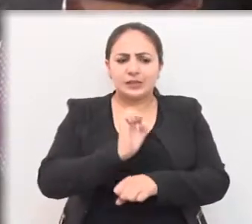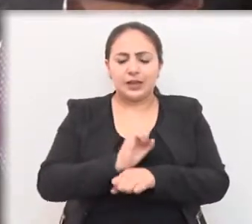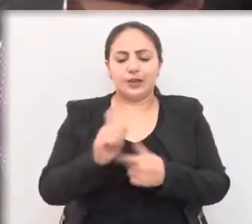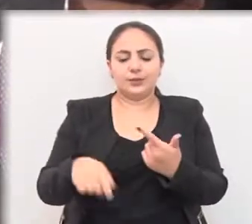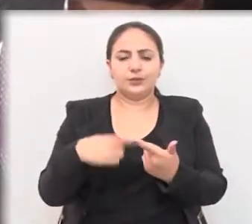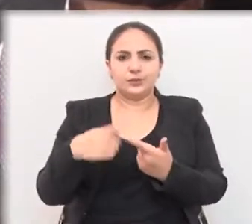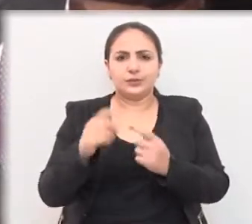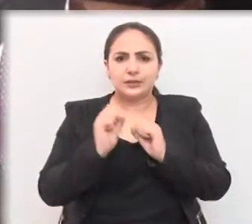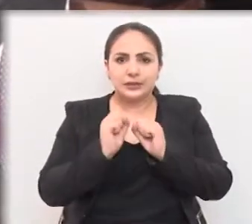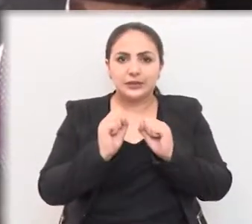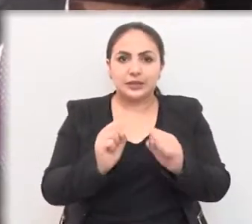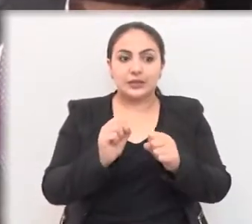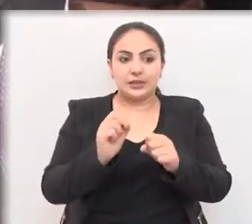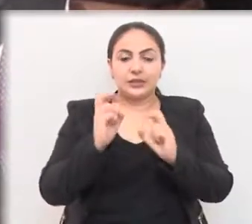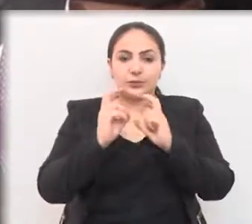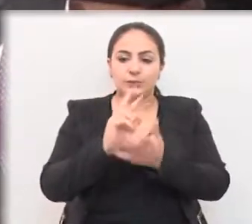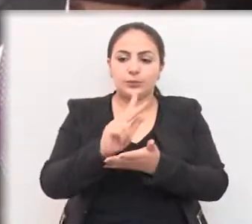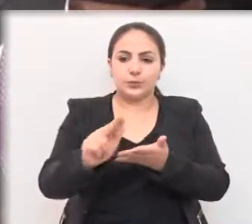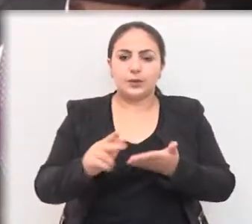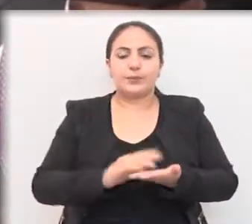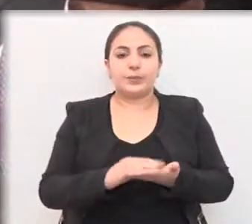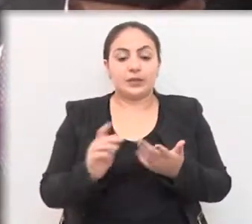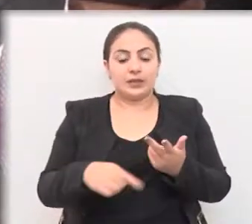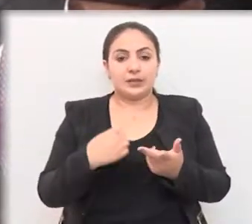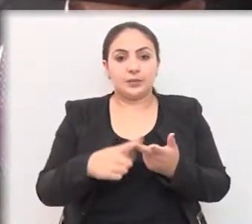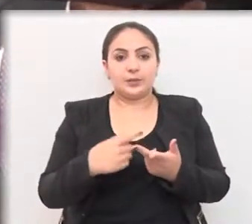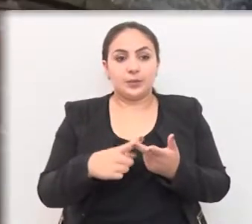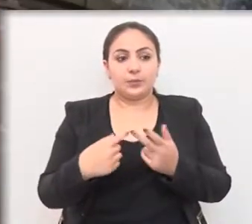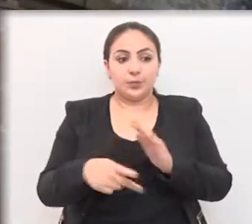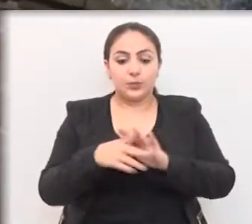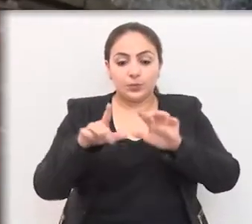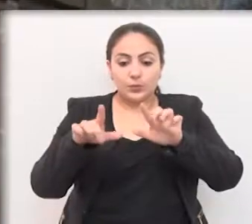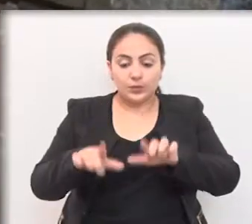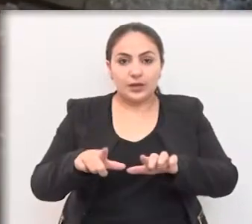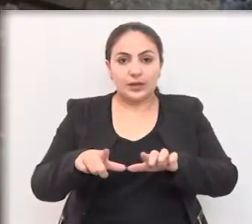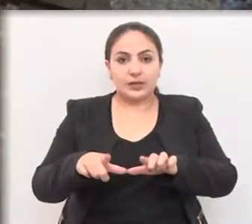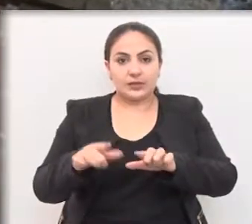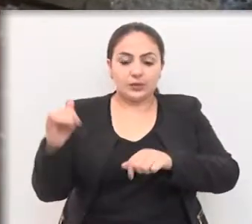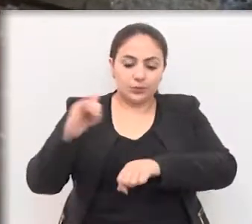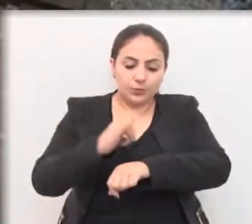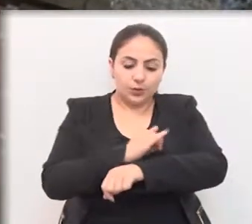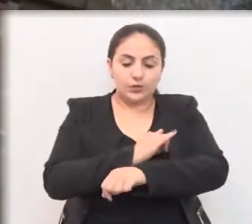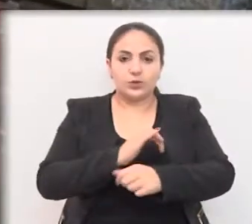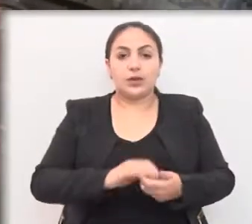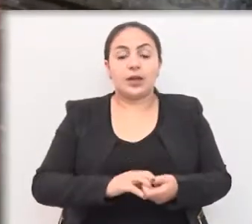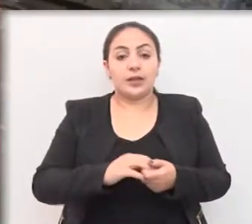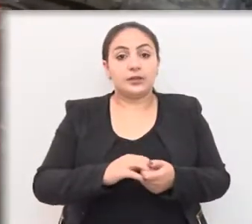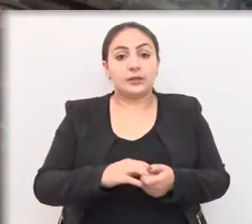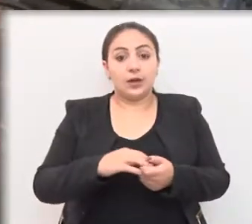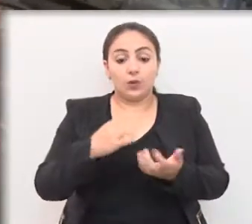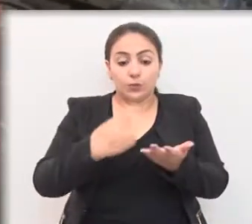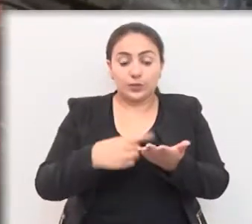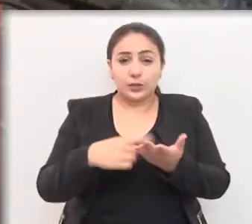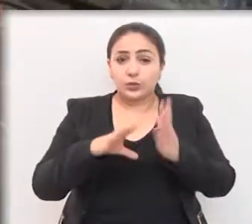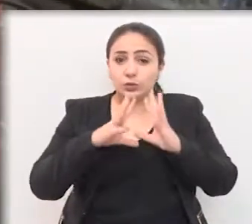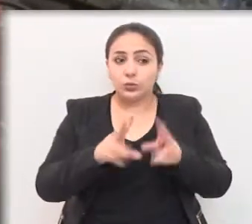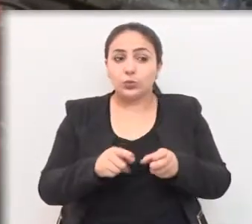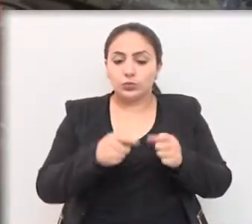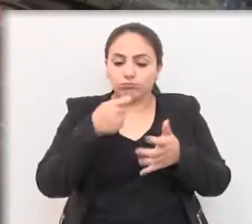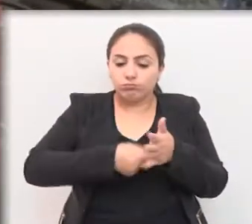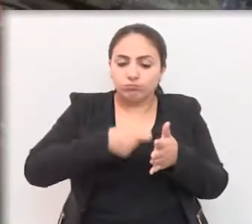Estado, a Secretaria de Transportes e o Departamento Aeroportuário estão determinados a fazer que todos